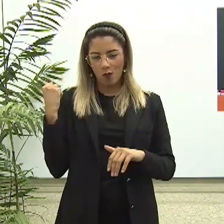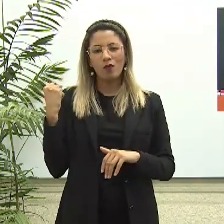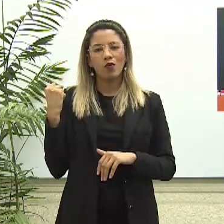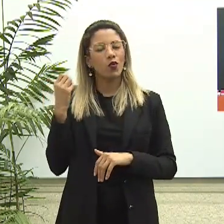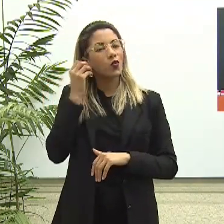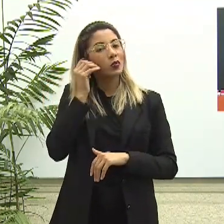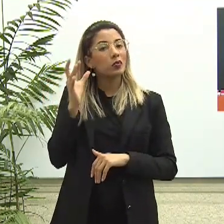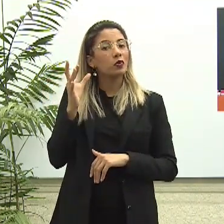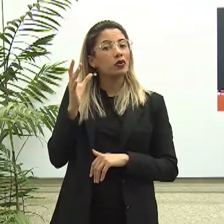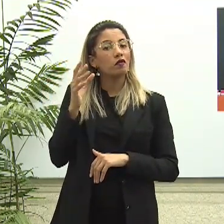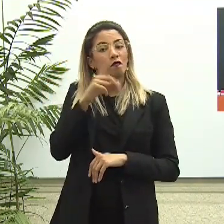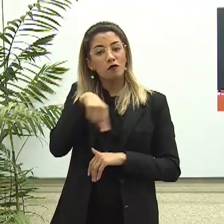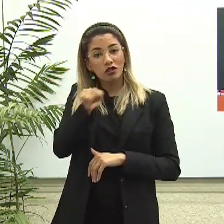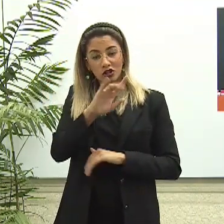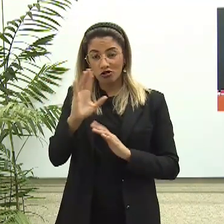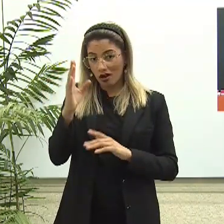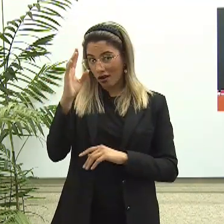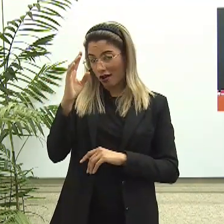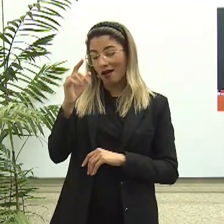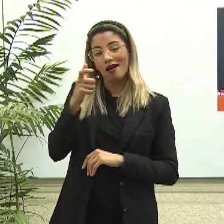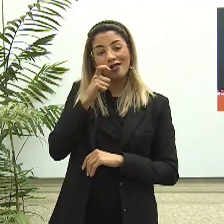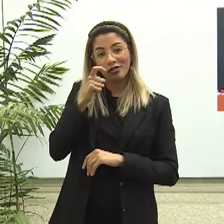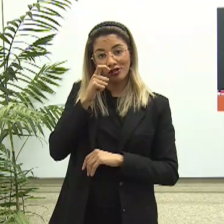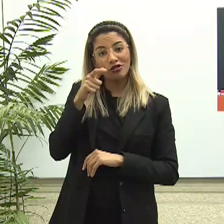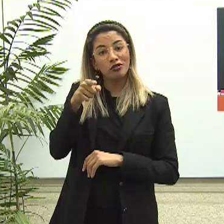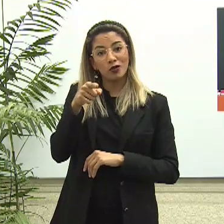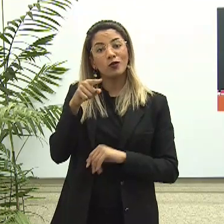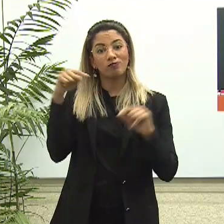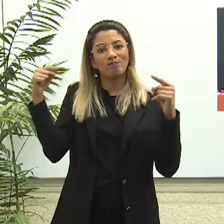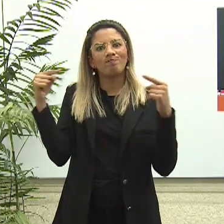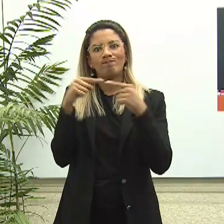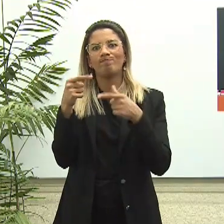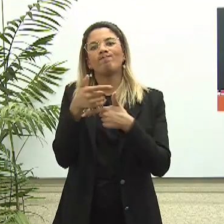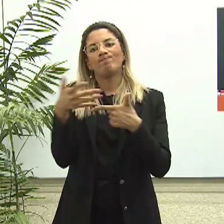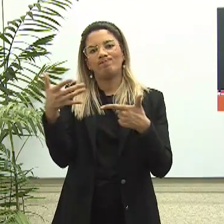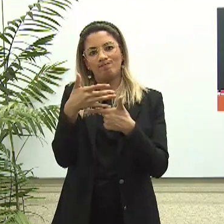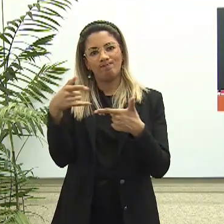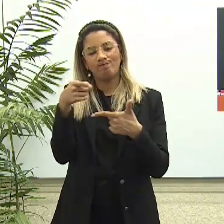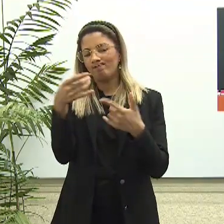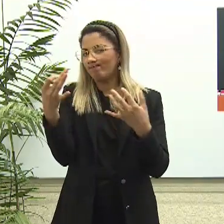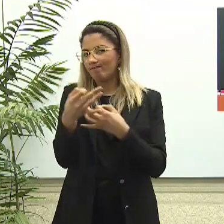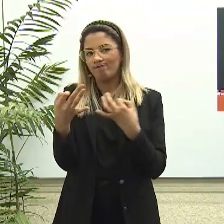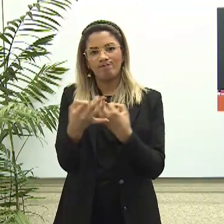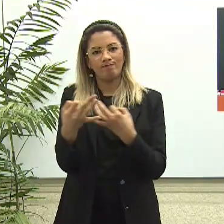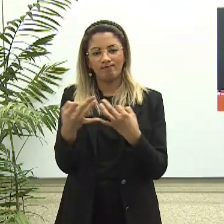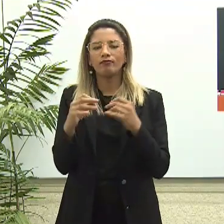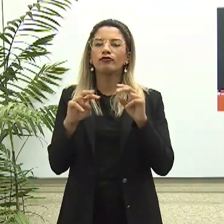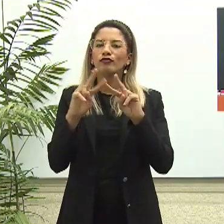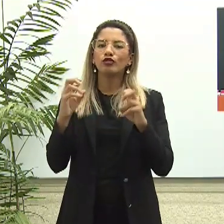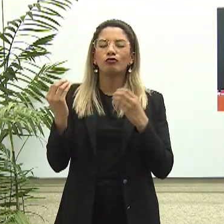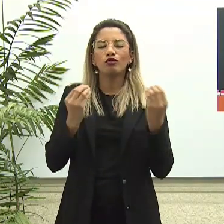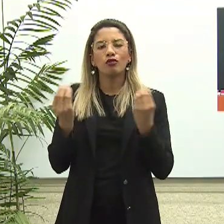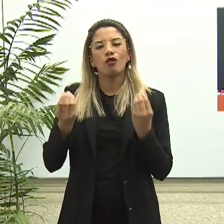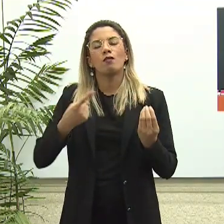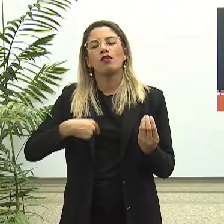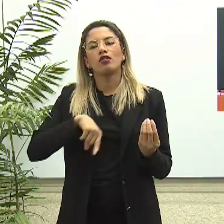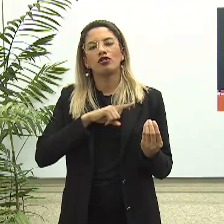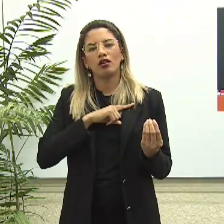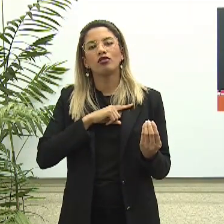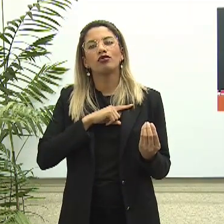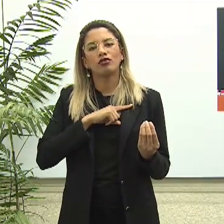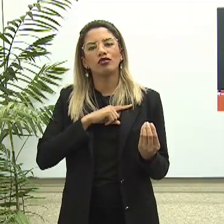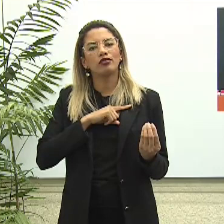muito bom fala exatamente Netflix fala exatamente sobre isso né sobre a a capacidade que a que